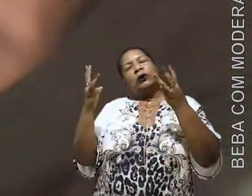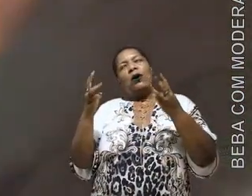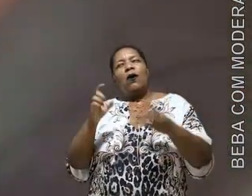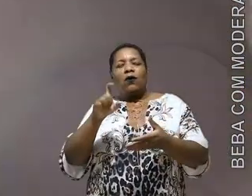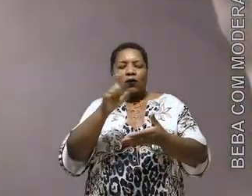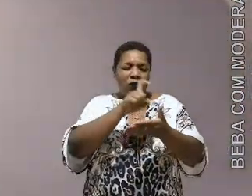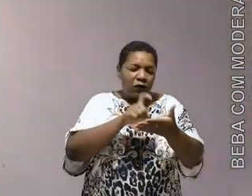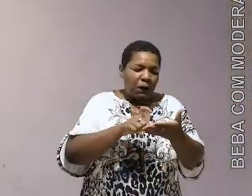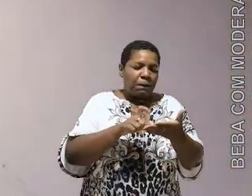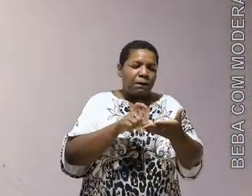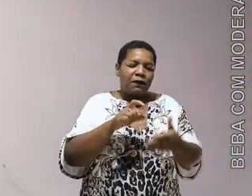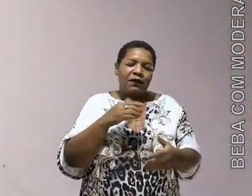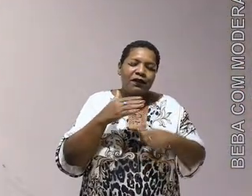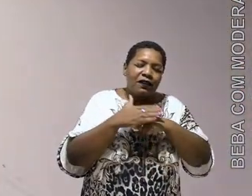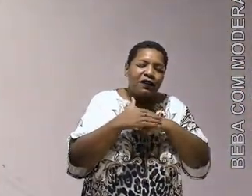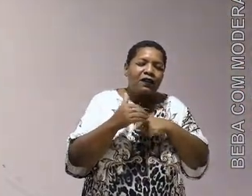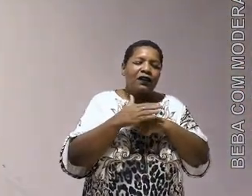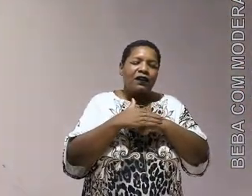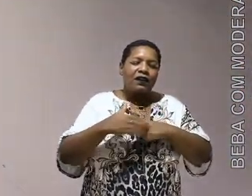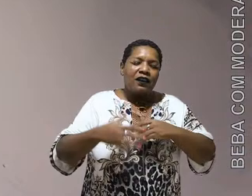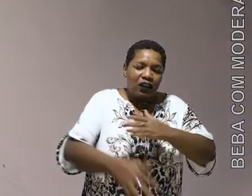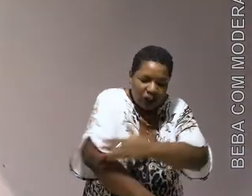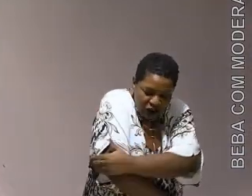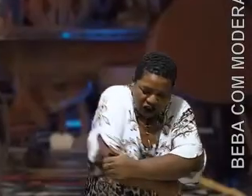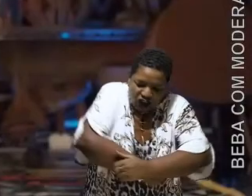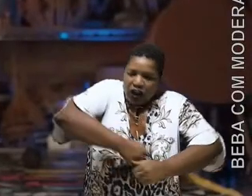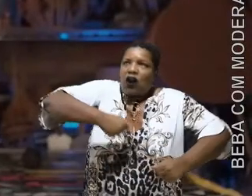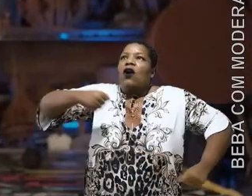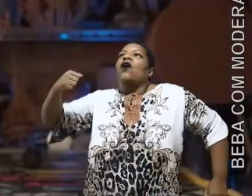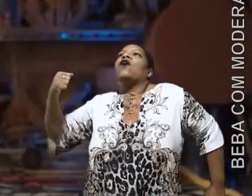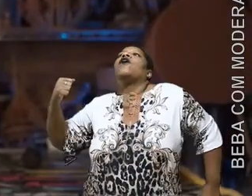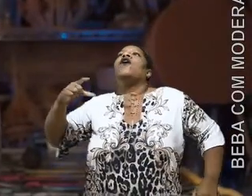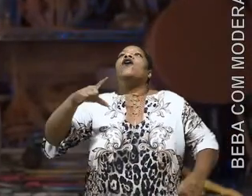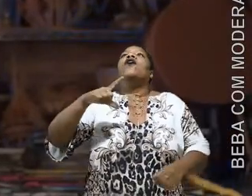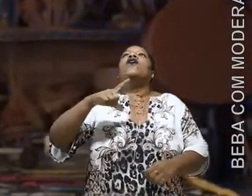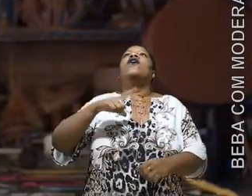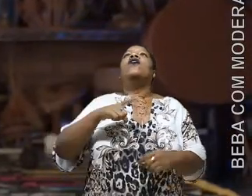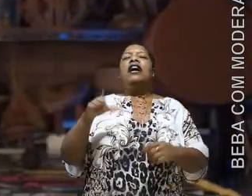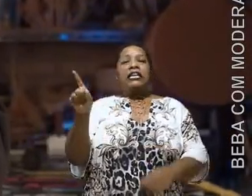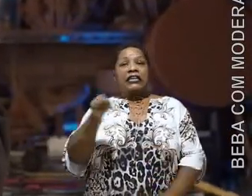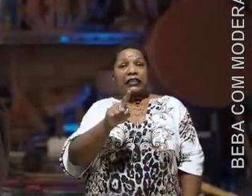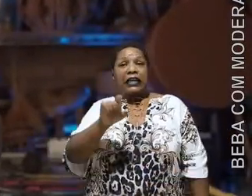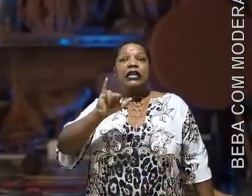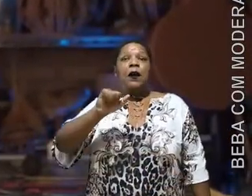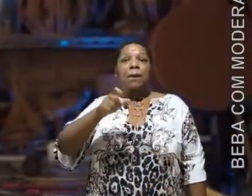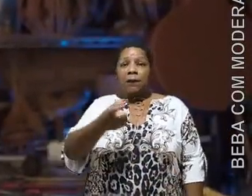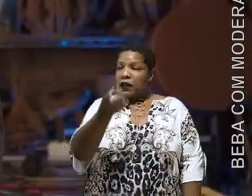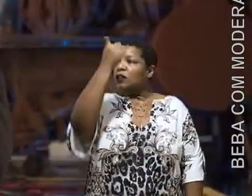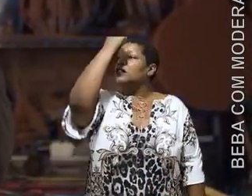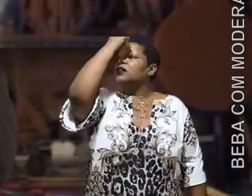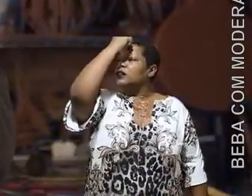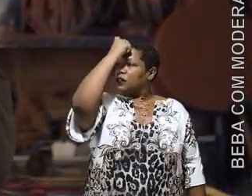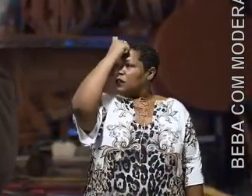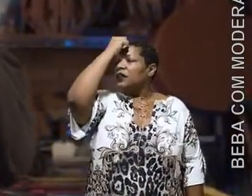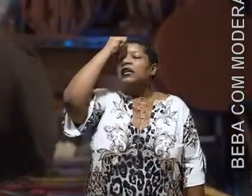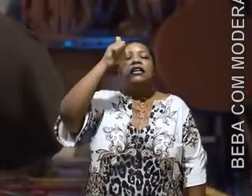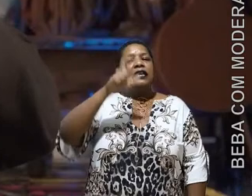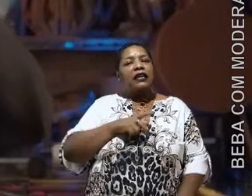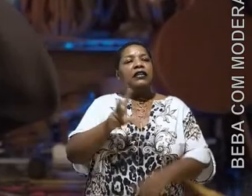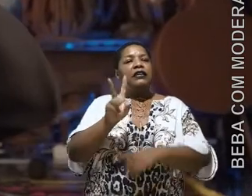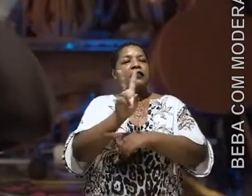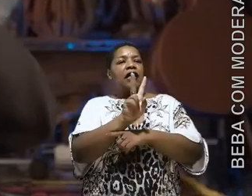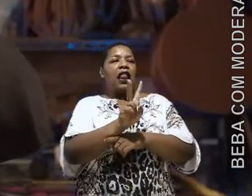show xilogravura Só chamando Xangô Weasley e eu tesouros eu uso Guarda um